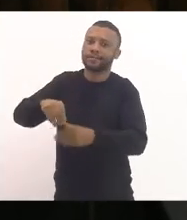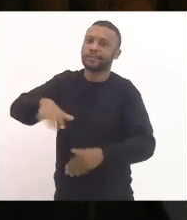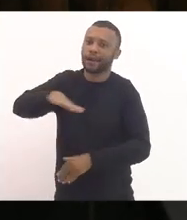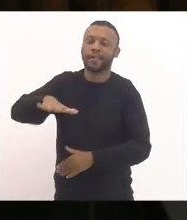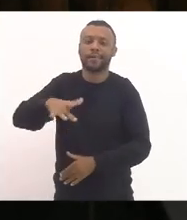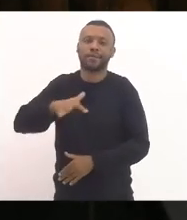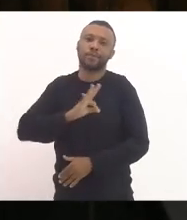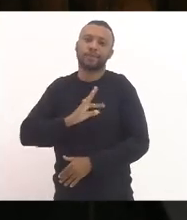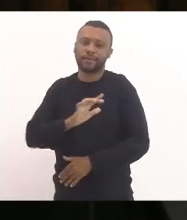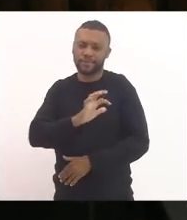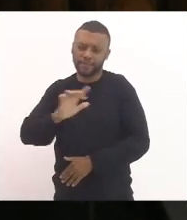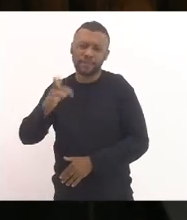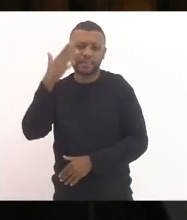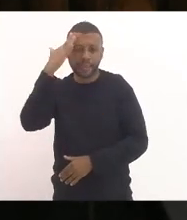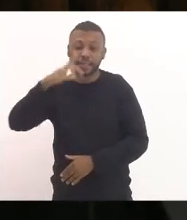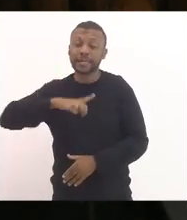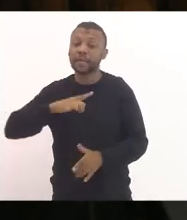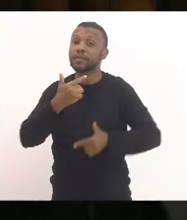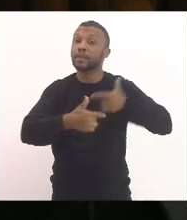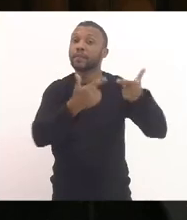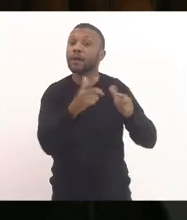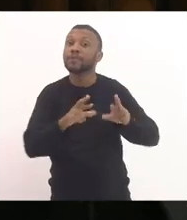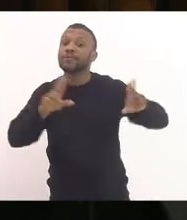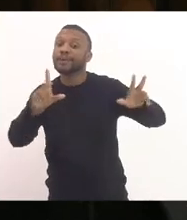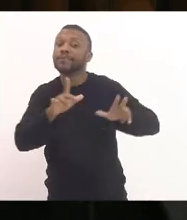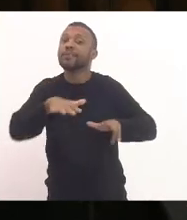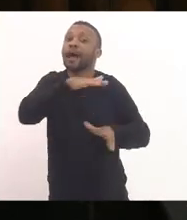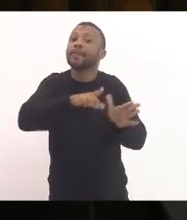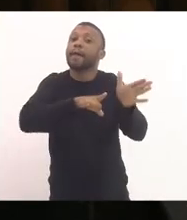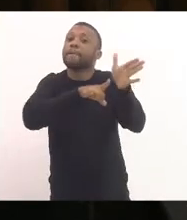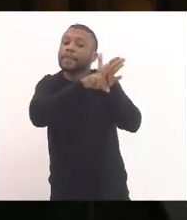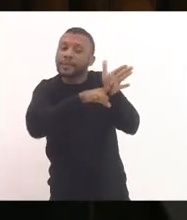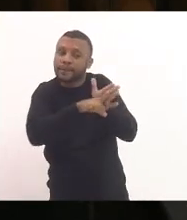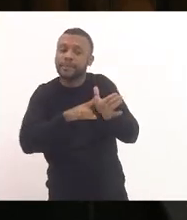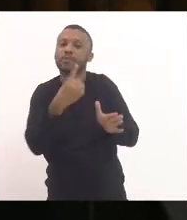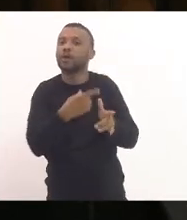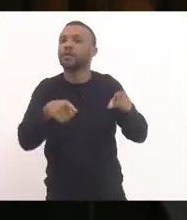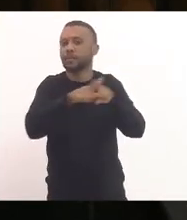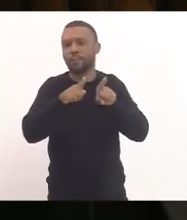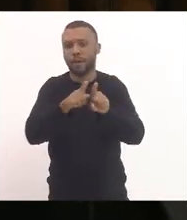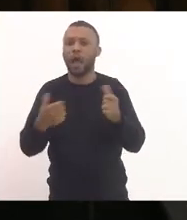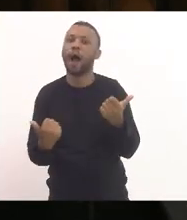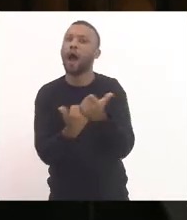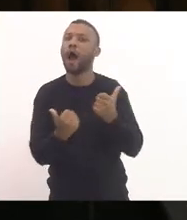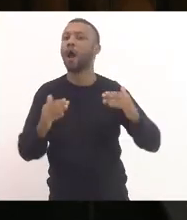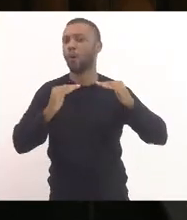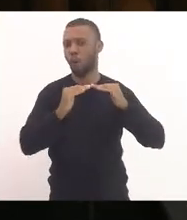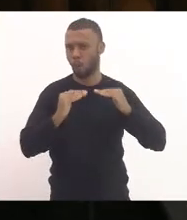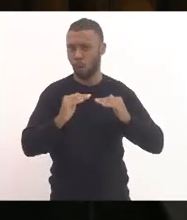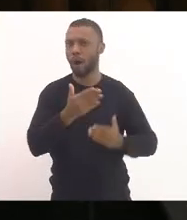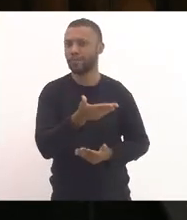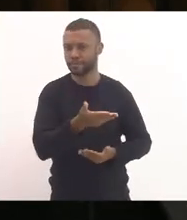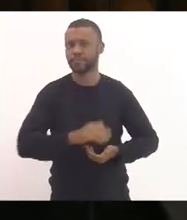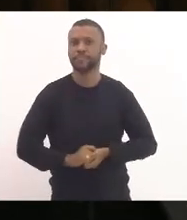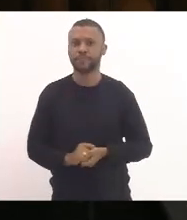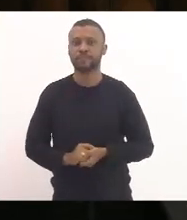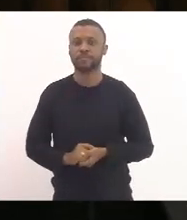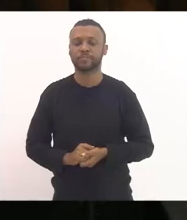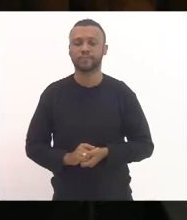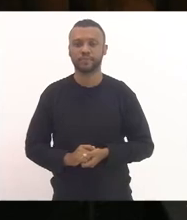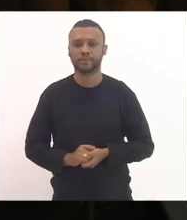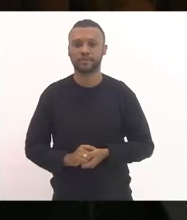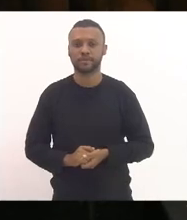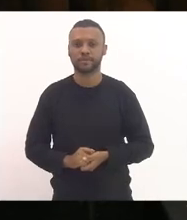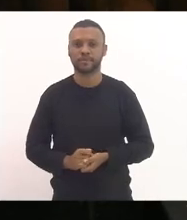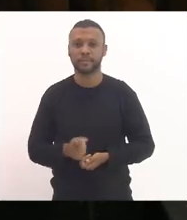individualizadas a questão da perícia Nós somos totalmente favoráveis também e e e nesse